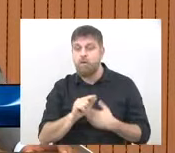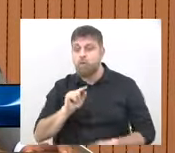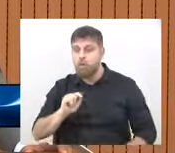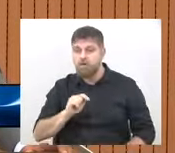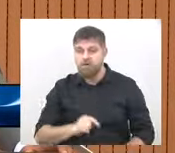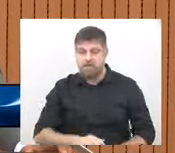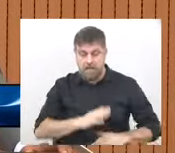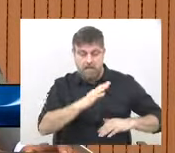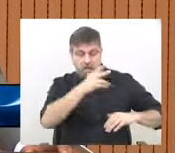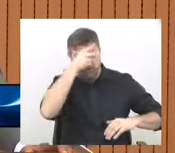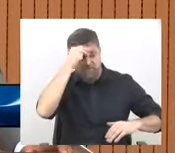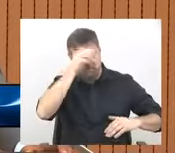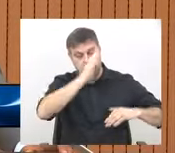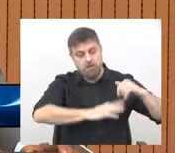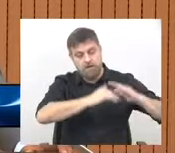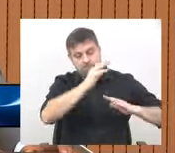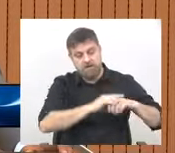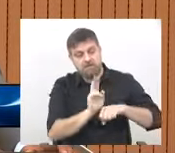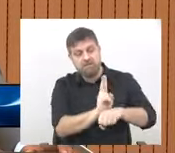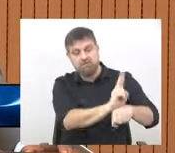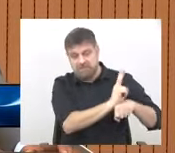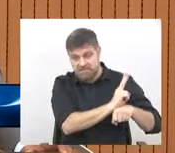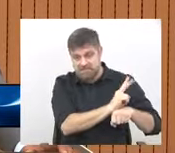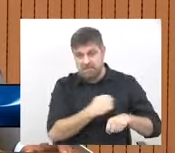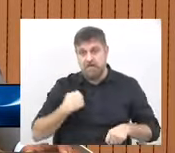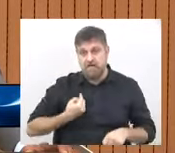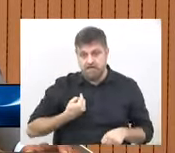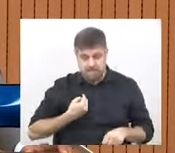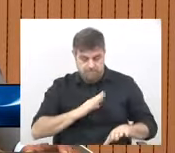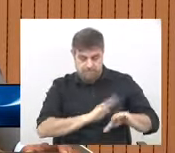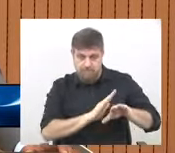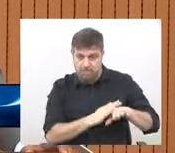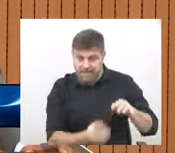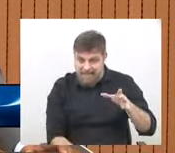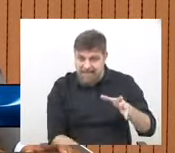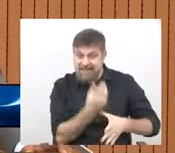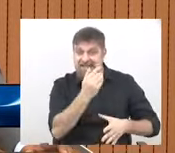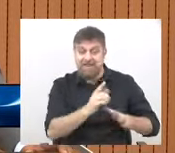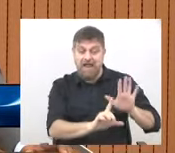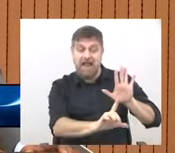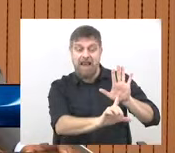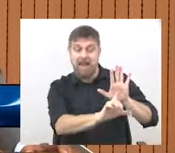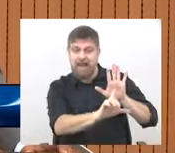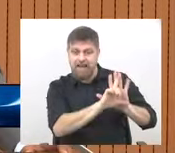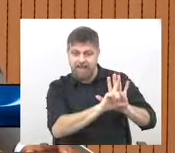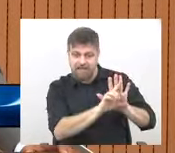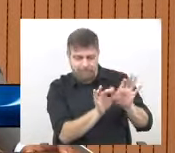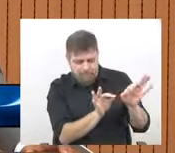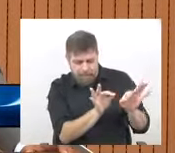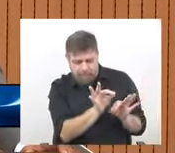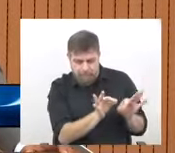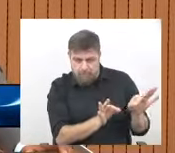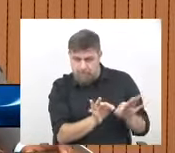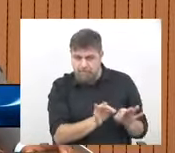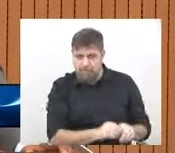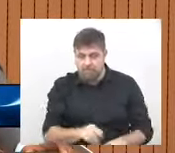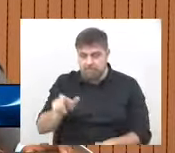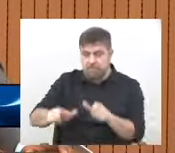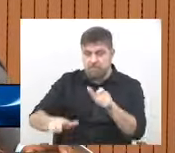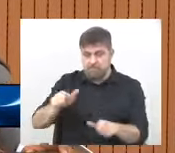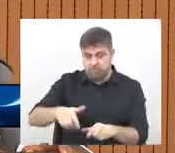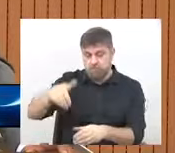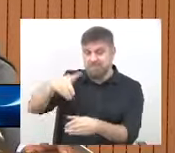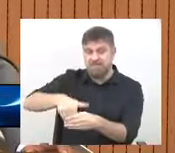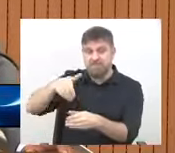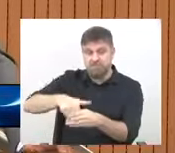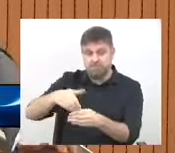o executivo, é fazer lei. Sim, claro que é. Mas o pessoal que votou na gente lá fora,